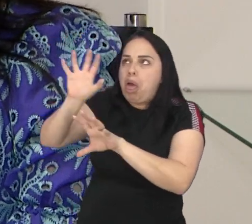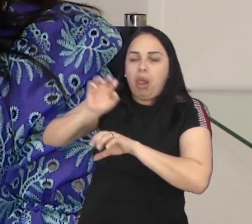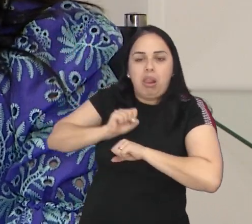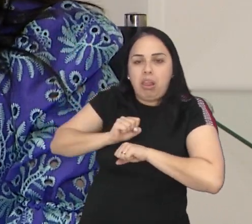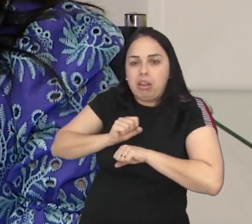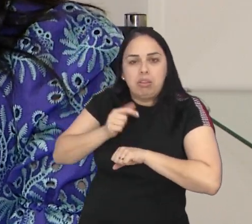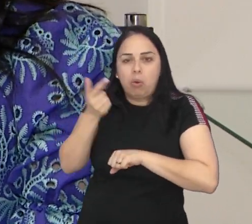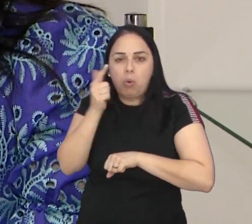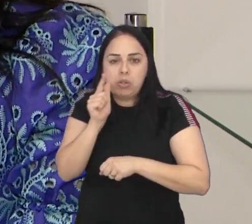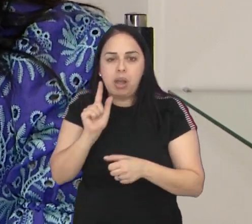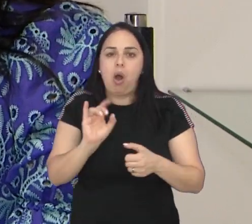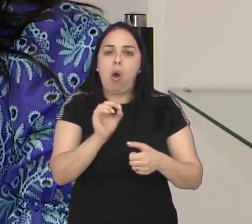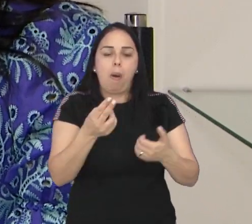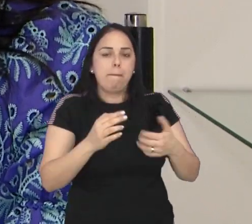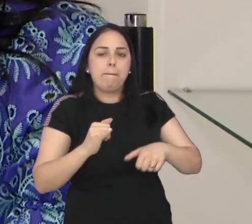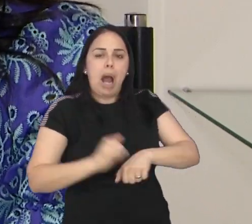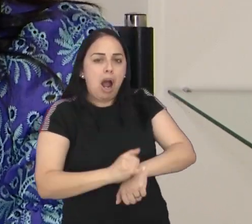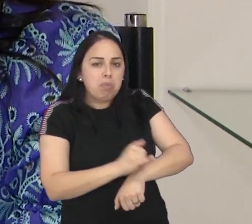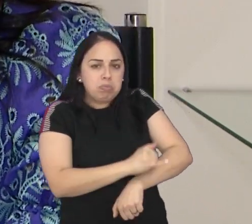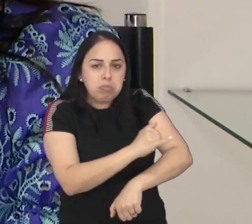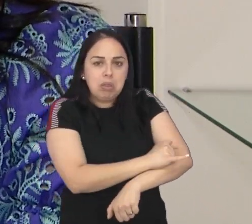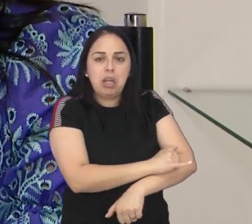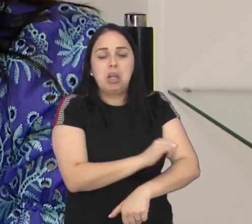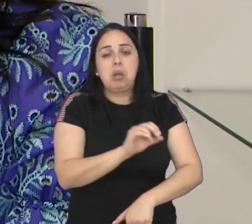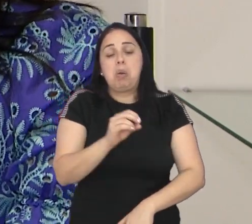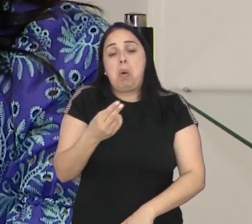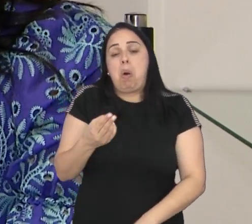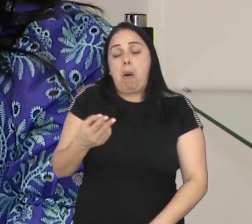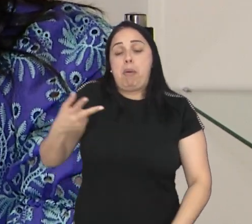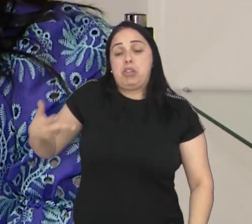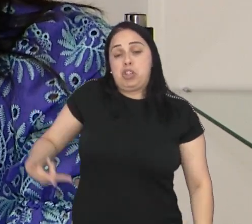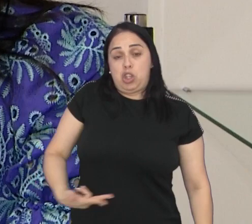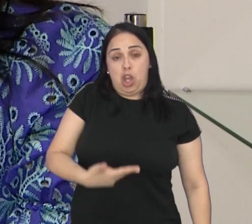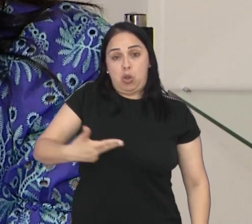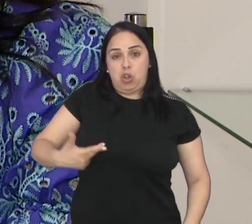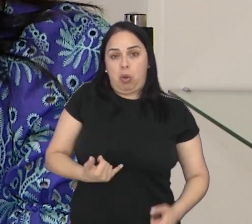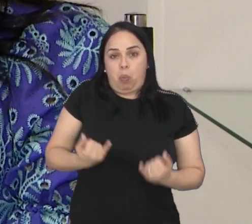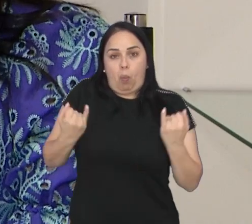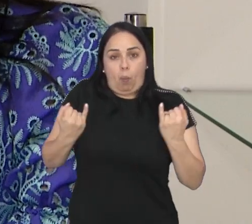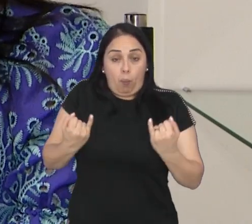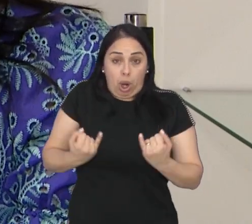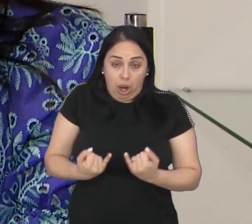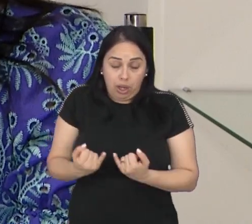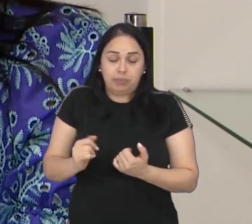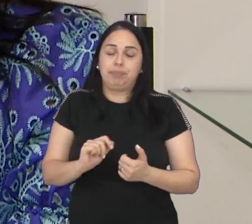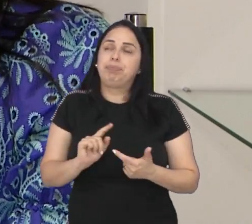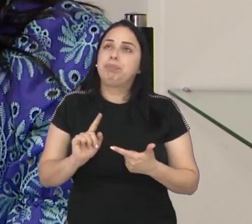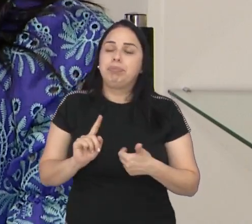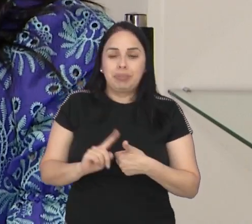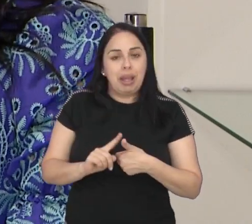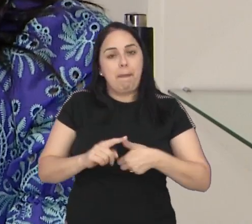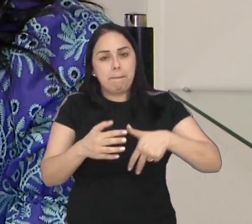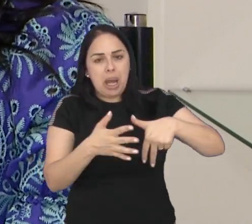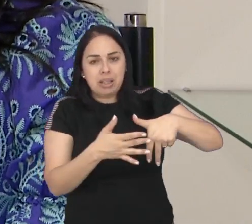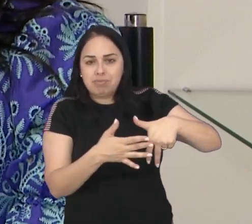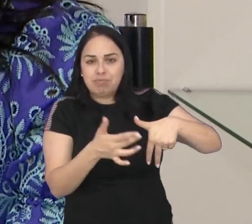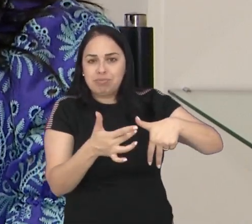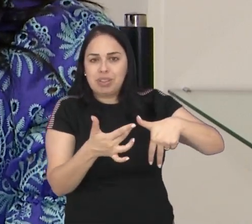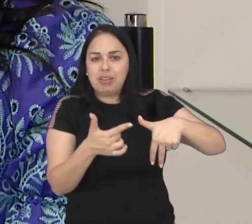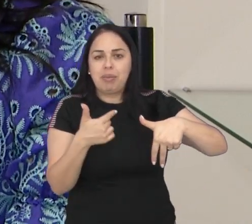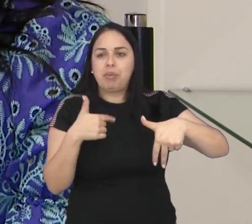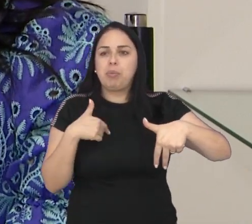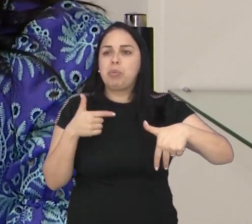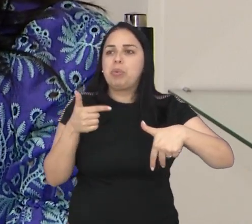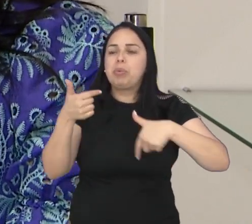absorção, pacientes que têm obesidade, pacientes que fizeram cirurgia, por exemplo, bariátrica,